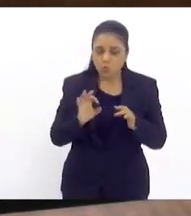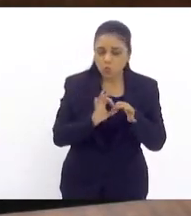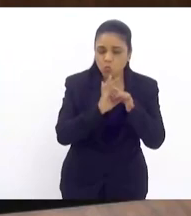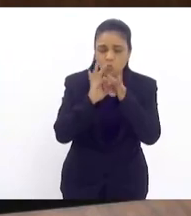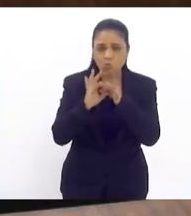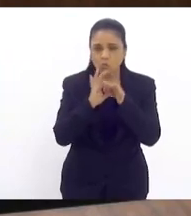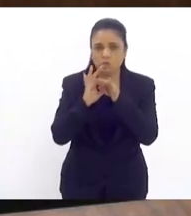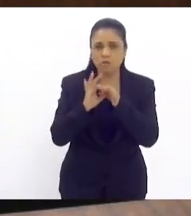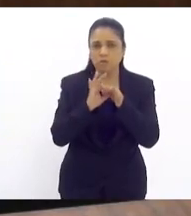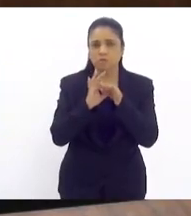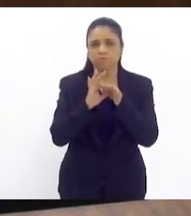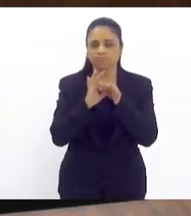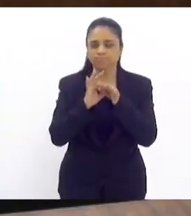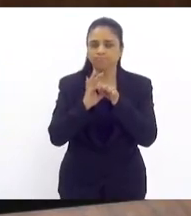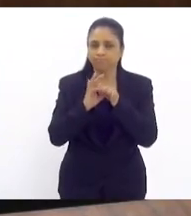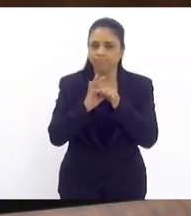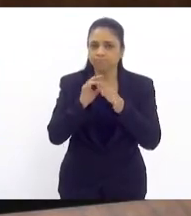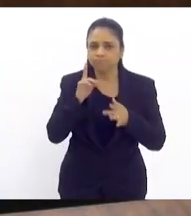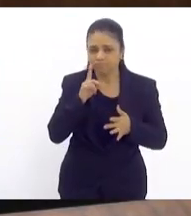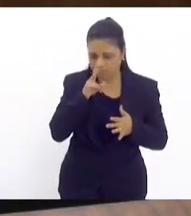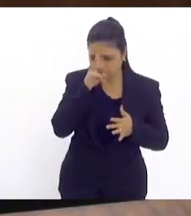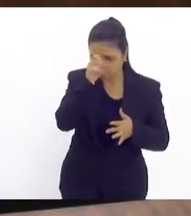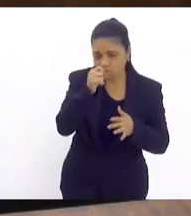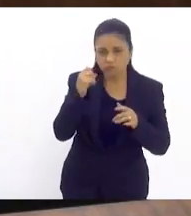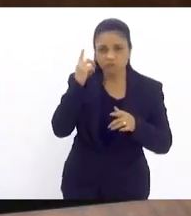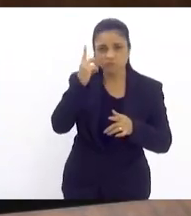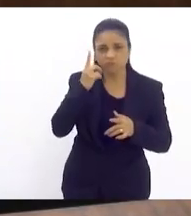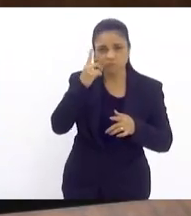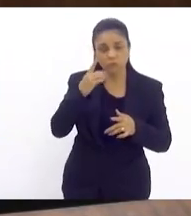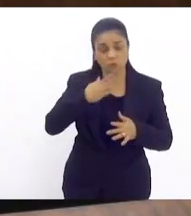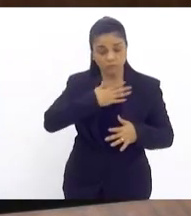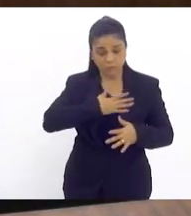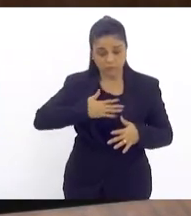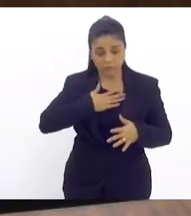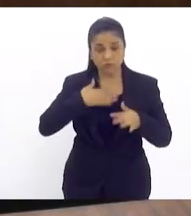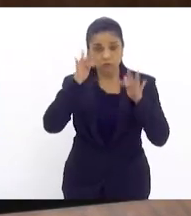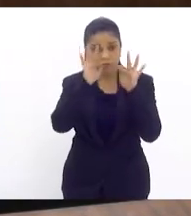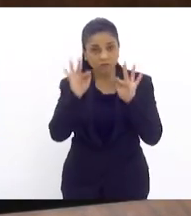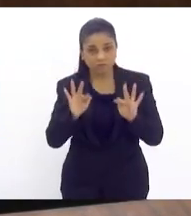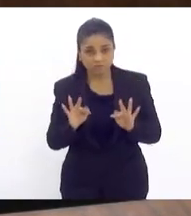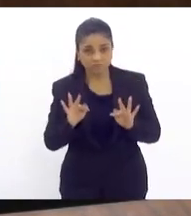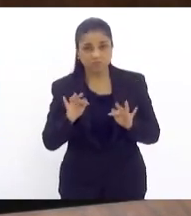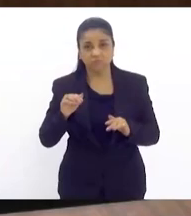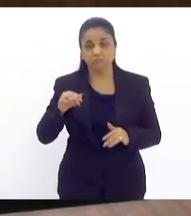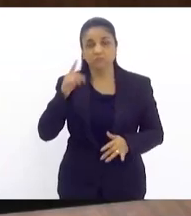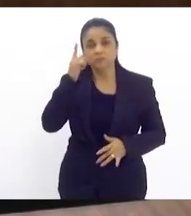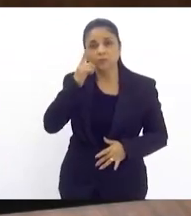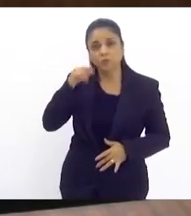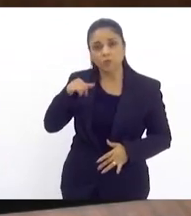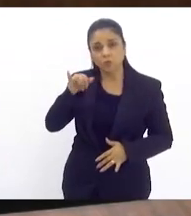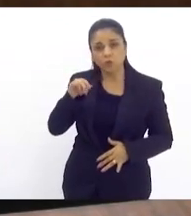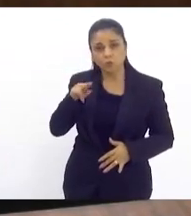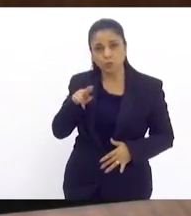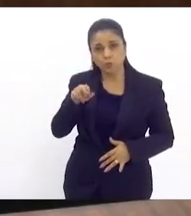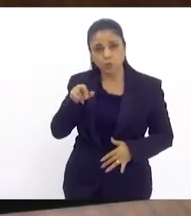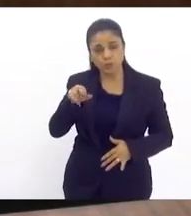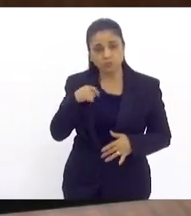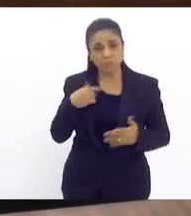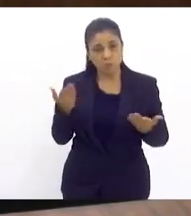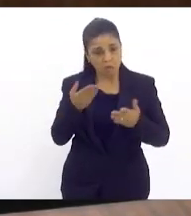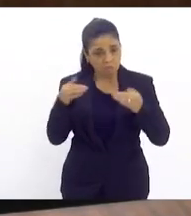casa eu fico muito feliz Deputado Yuri que essa seja uma um tempo de consenso na